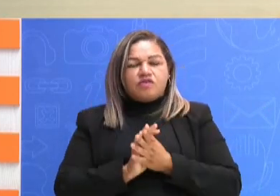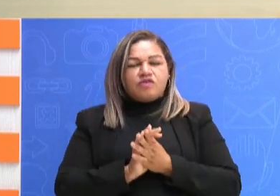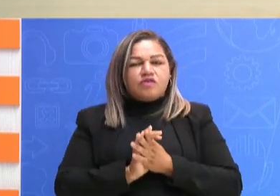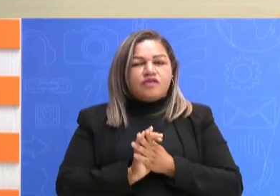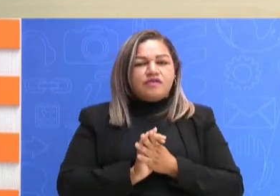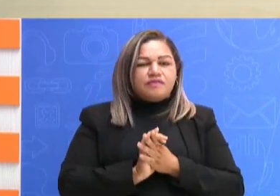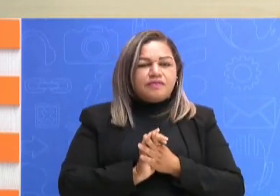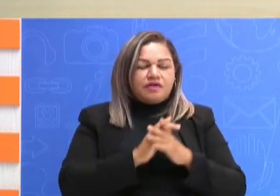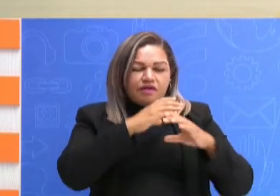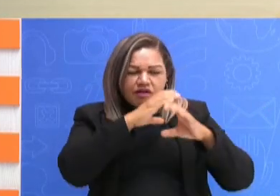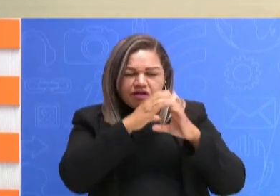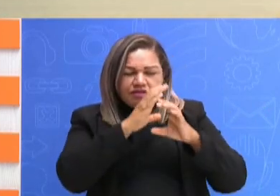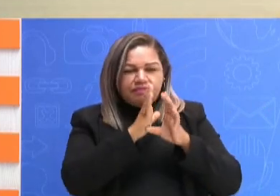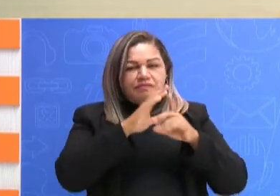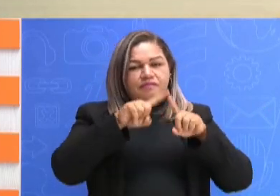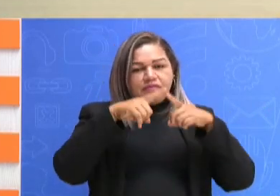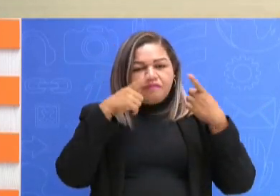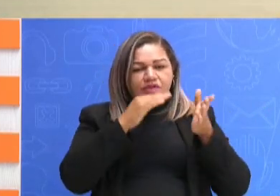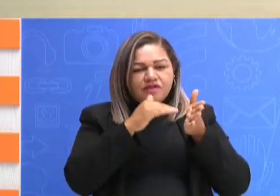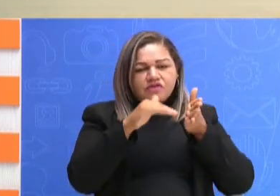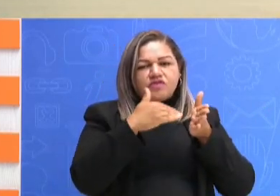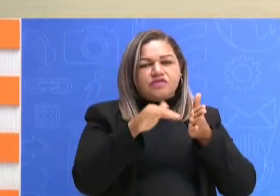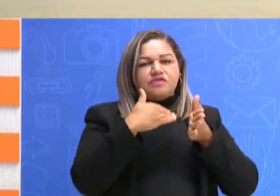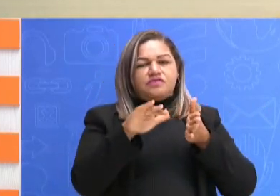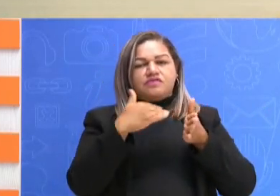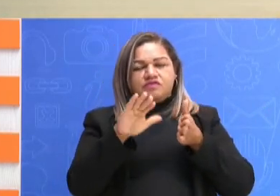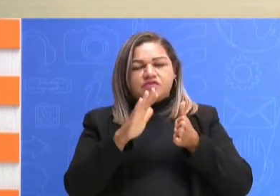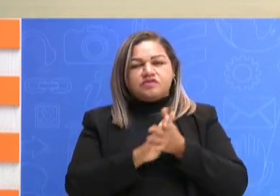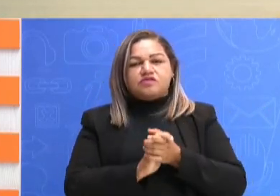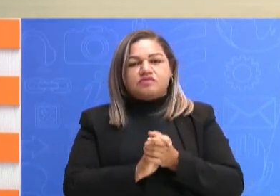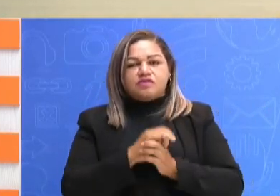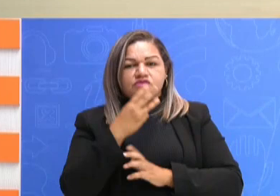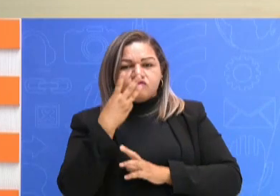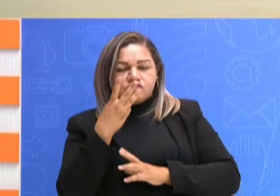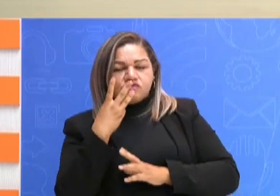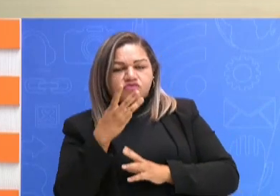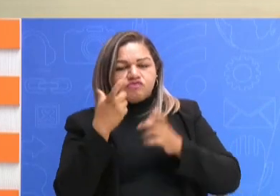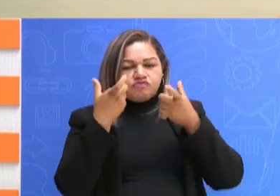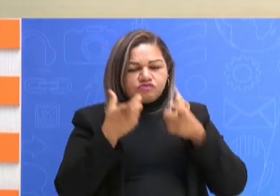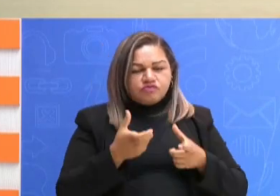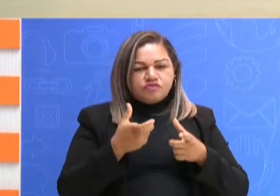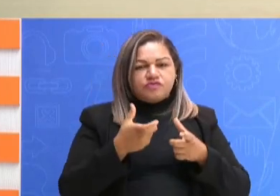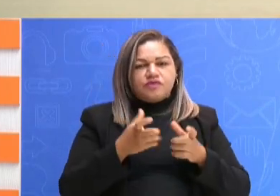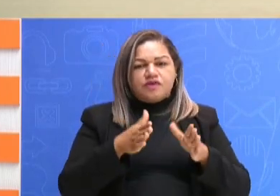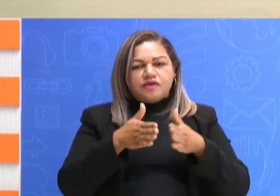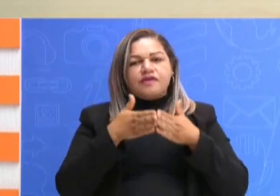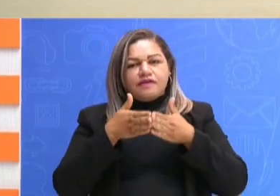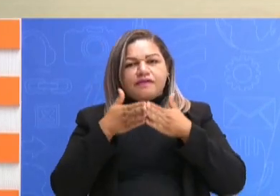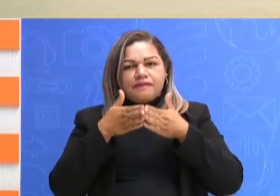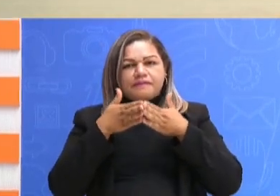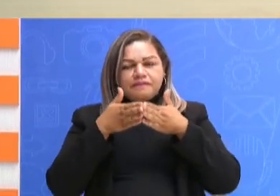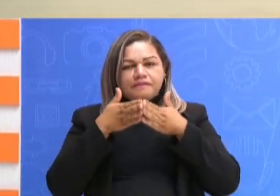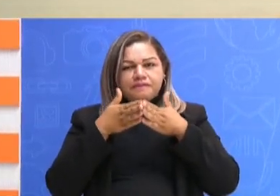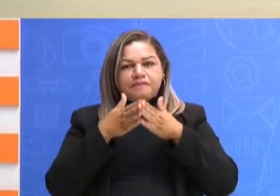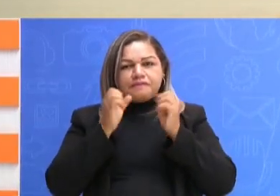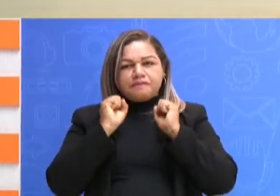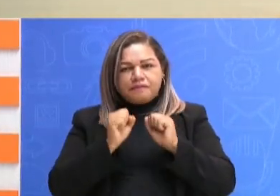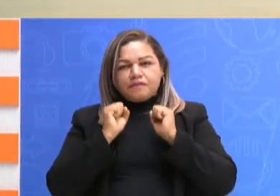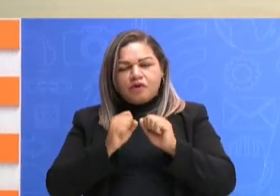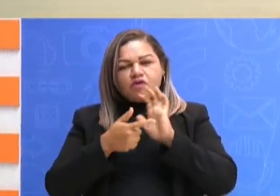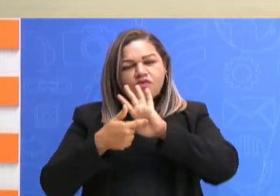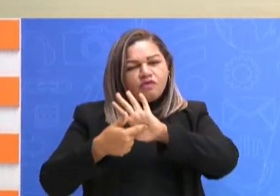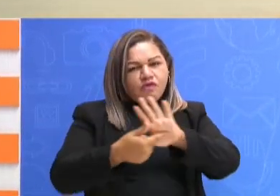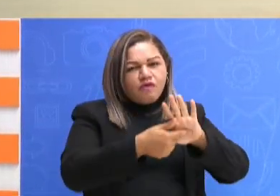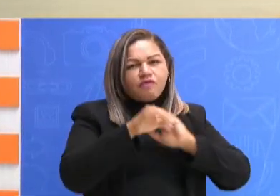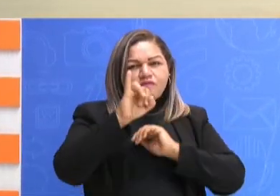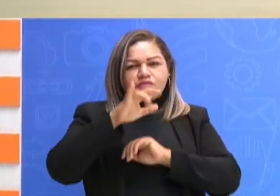do secretário, qual é a primeira, mas irá fazer em todos os três distritos. E eu já peço antecipadamente que a TV Guanaré possa mostrar